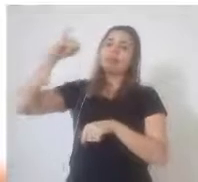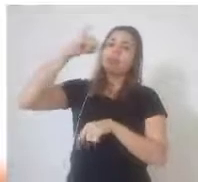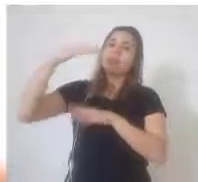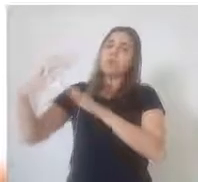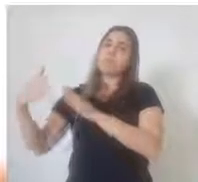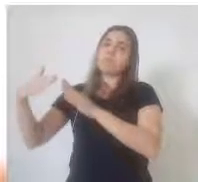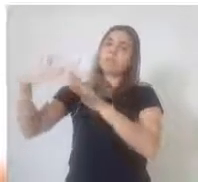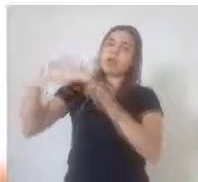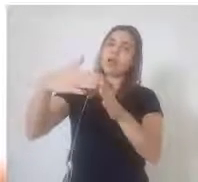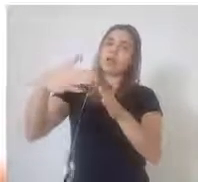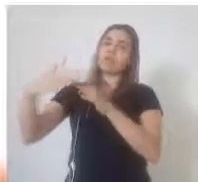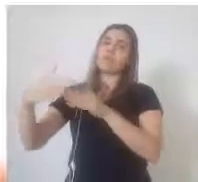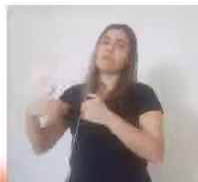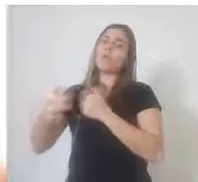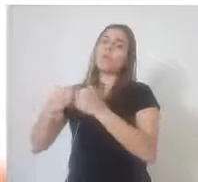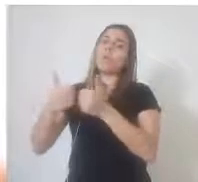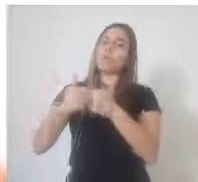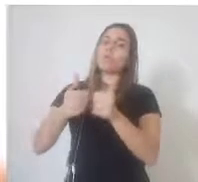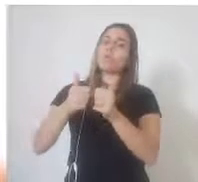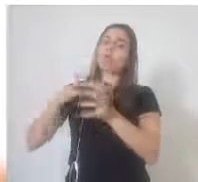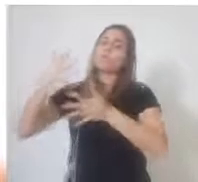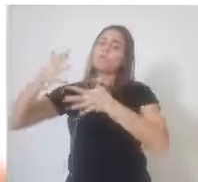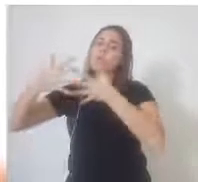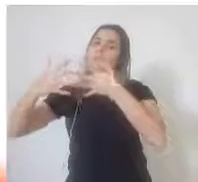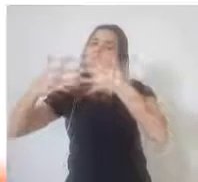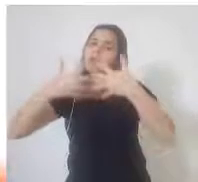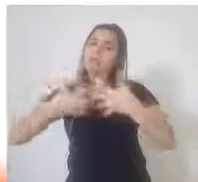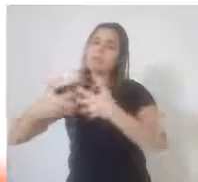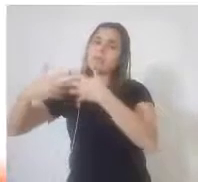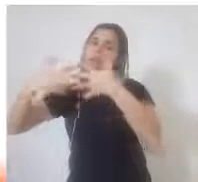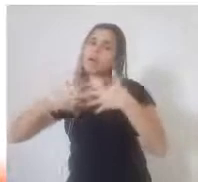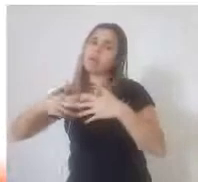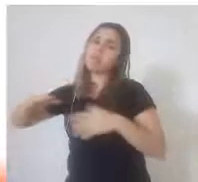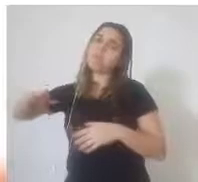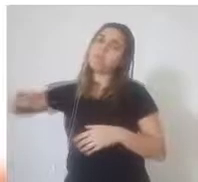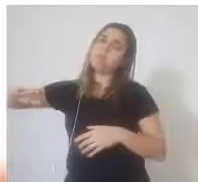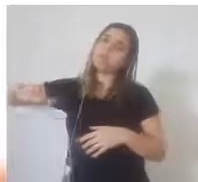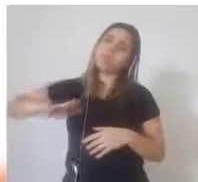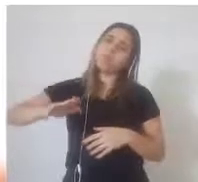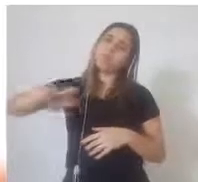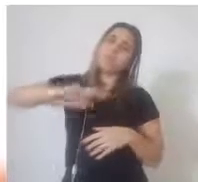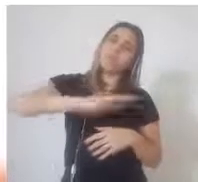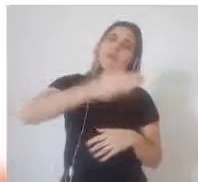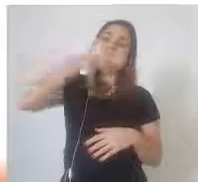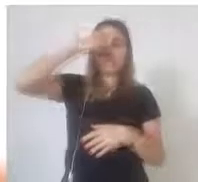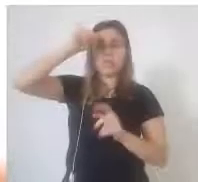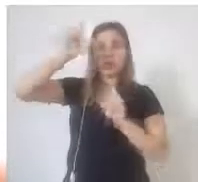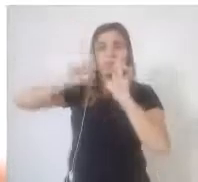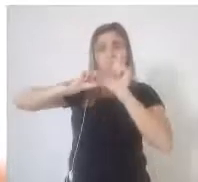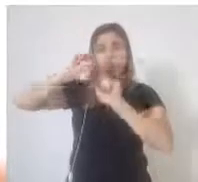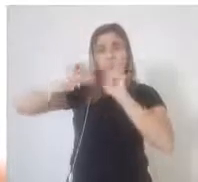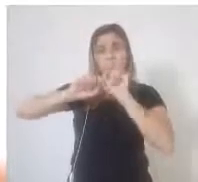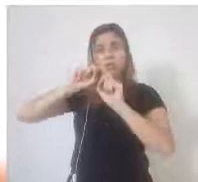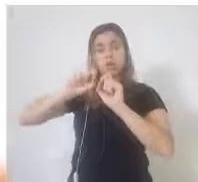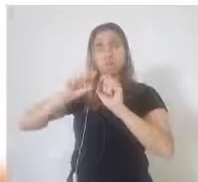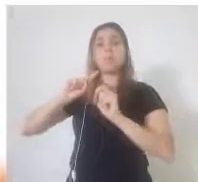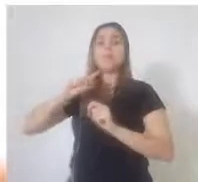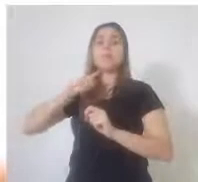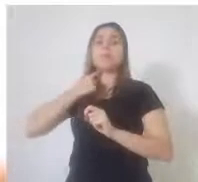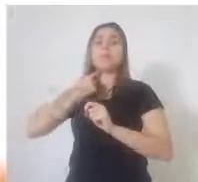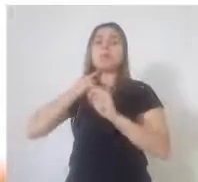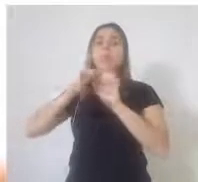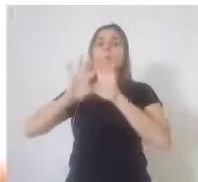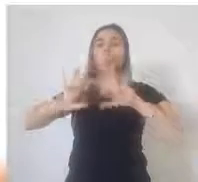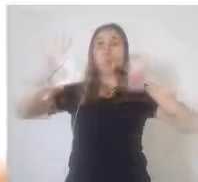caminhões desses produtos de outros estados ou até de outros países. Então, se um produto similar é vendido aí na sua região, a gente precisa